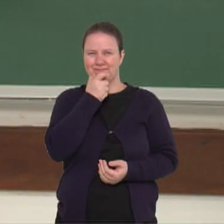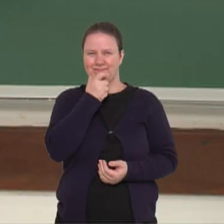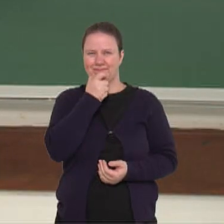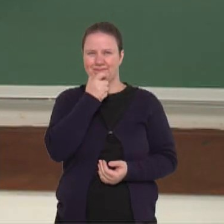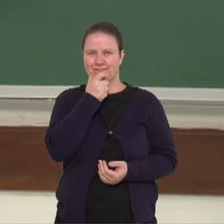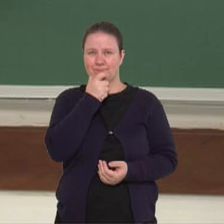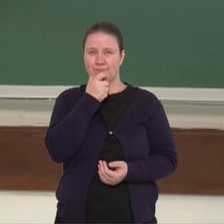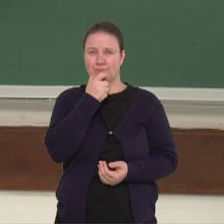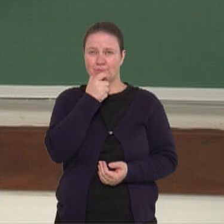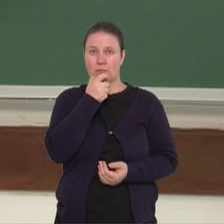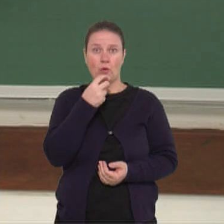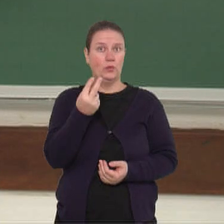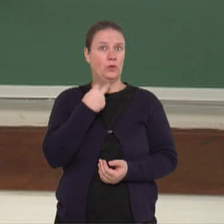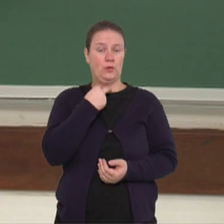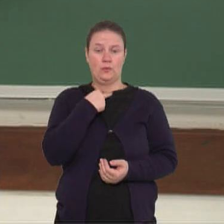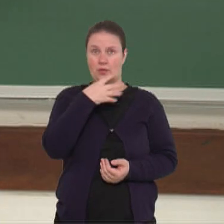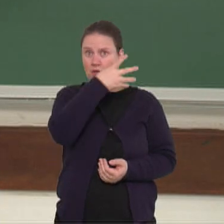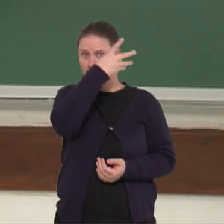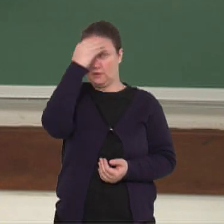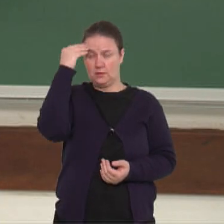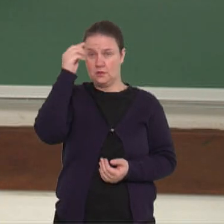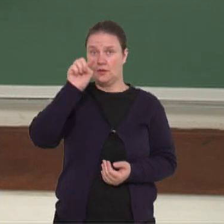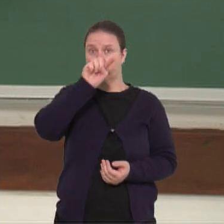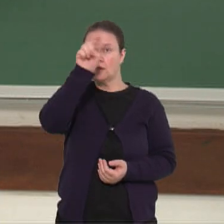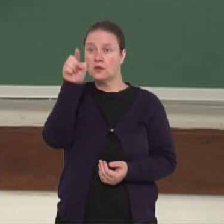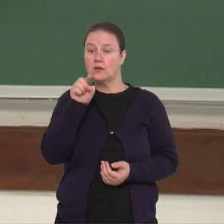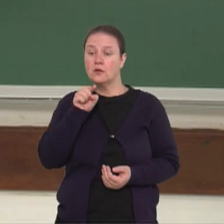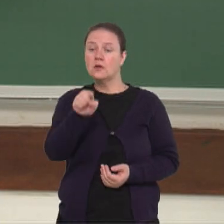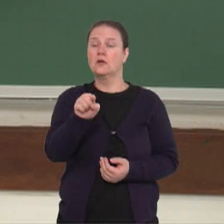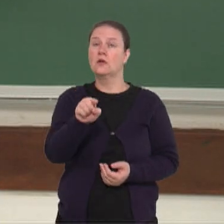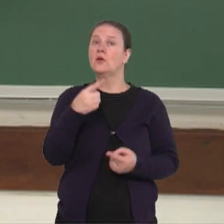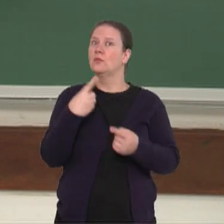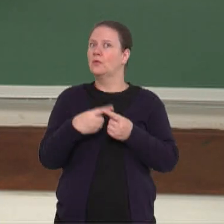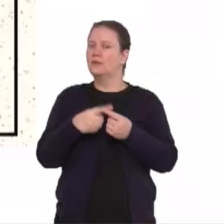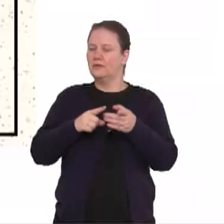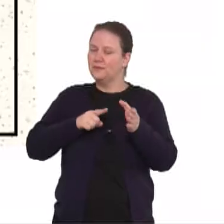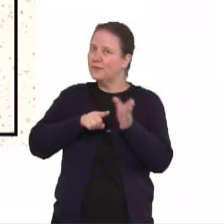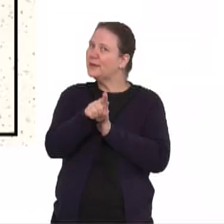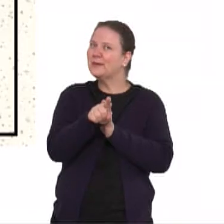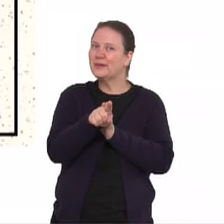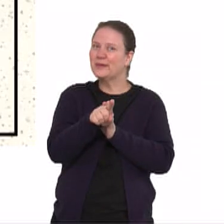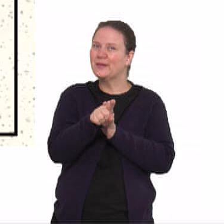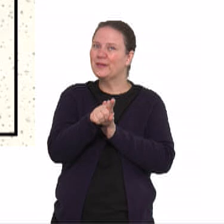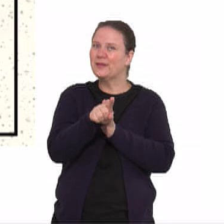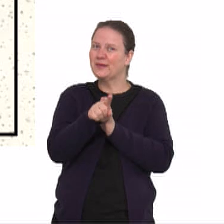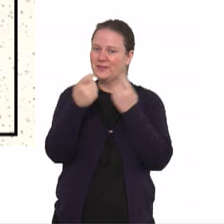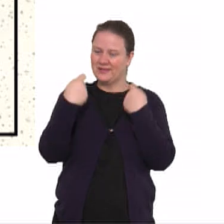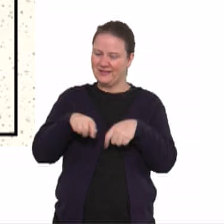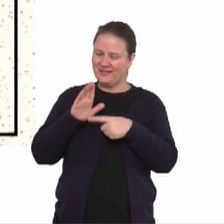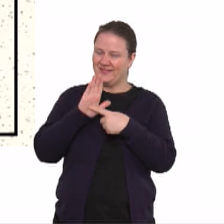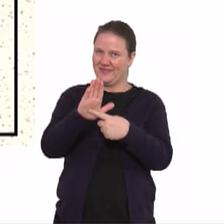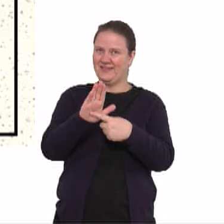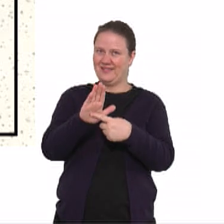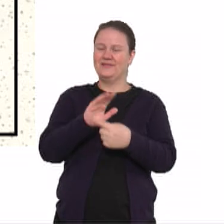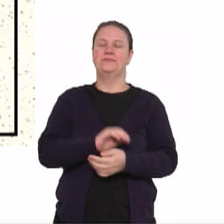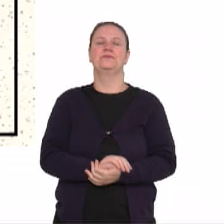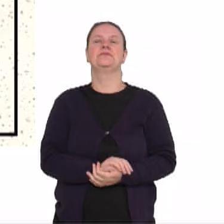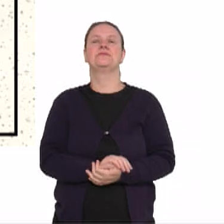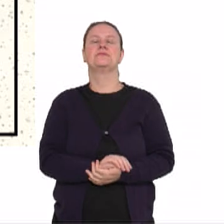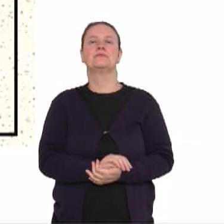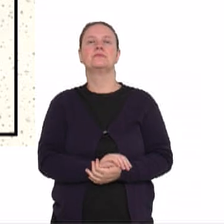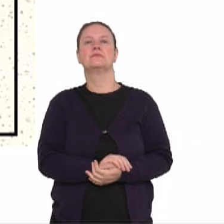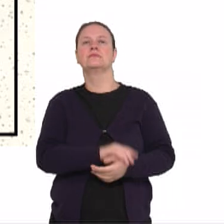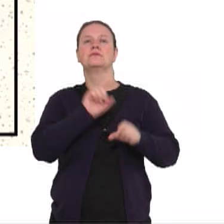me esqueça o ponto de interrogação. Claro, é uma pergunta. Mais uma coisinha. Past